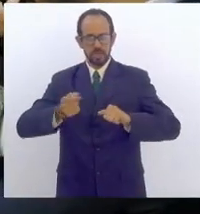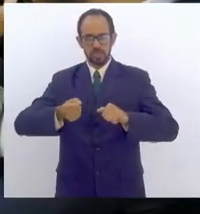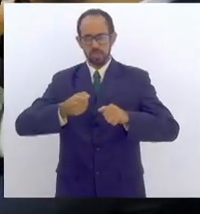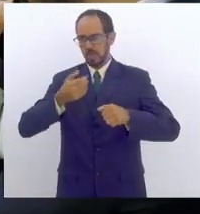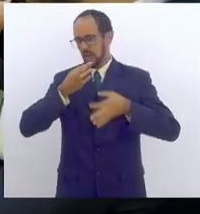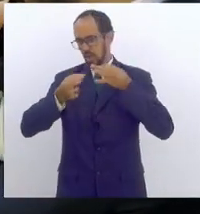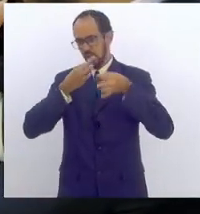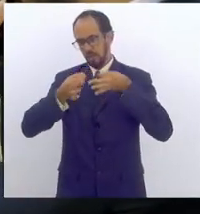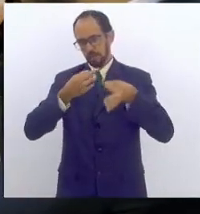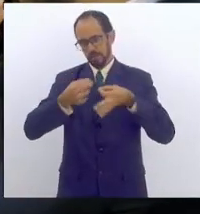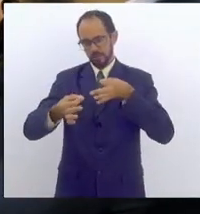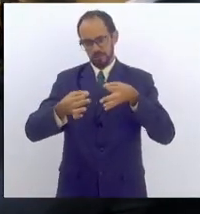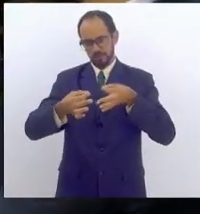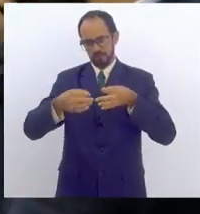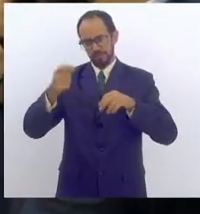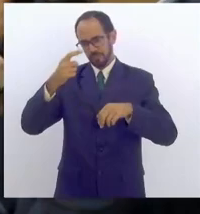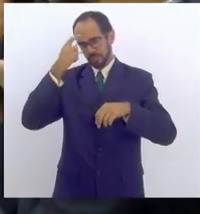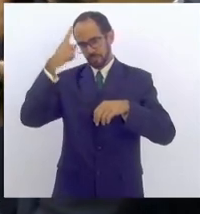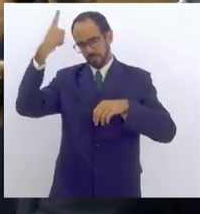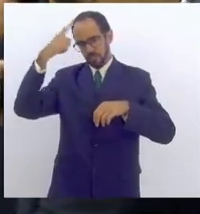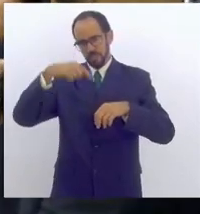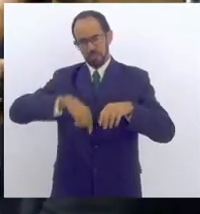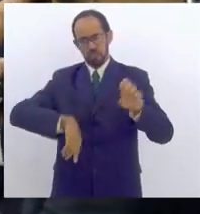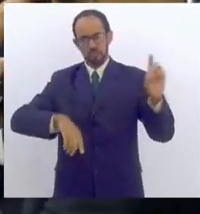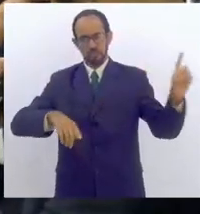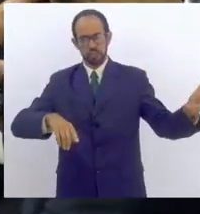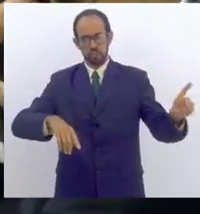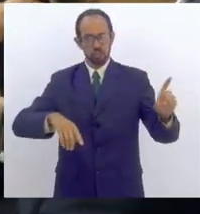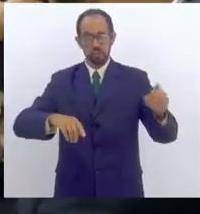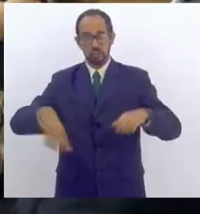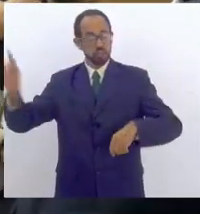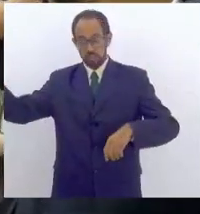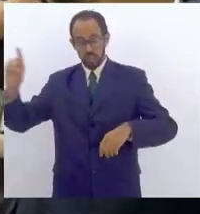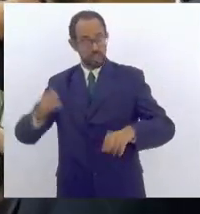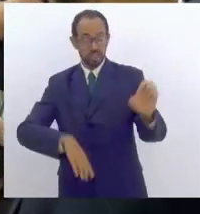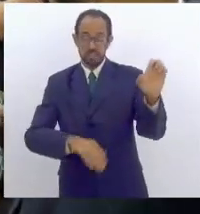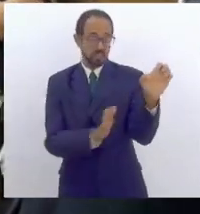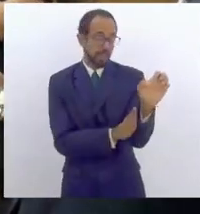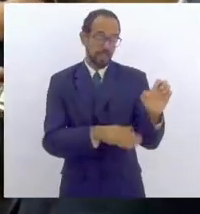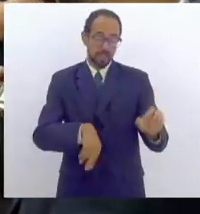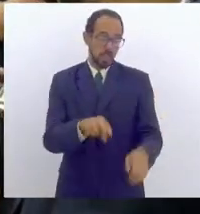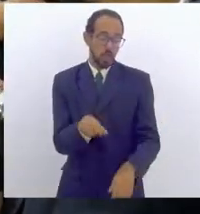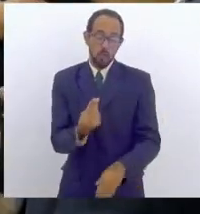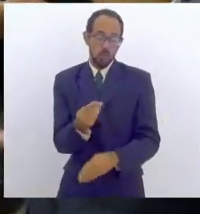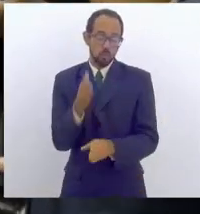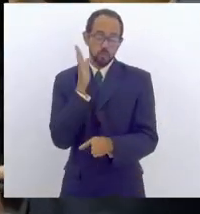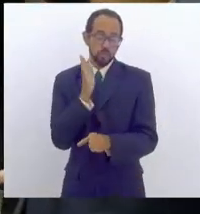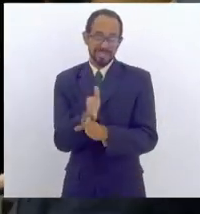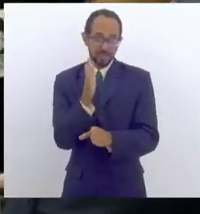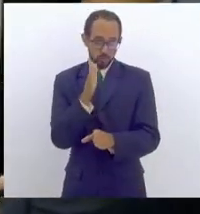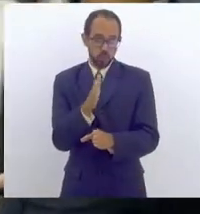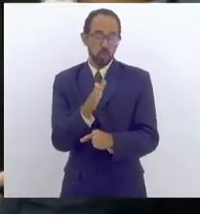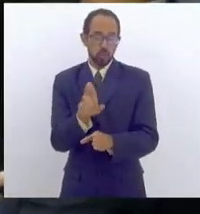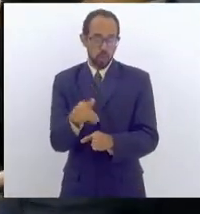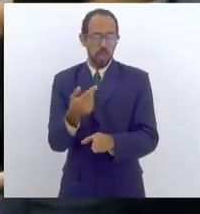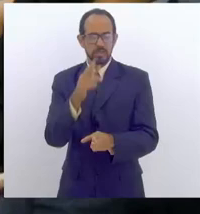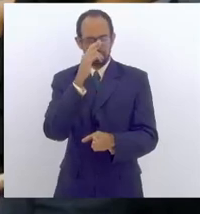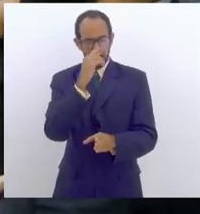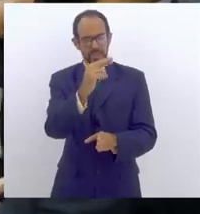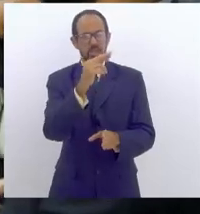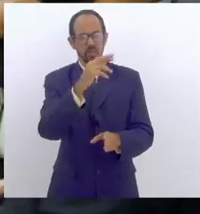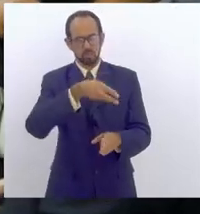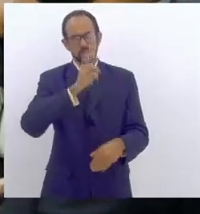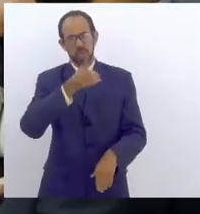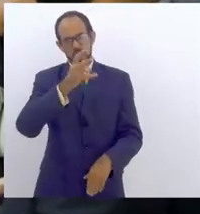do campo ideológico, sendo de direita, sendo de centro ou de esquerda, respeitando sempre a opinião